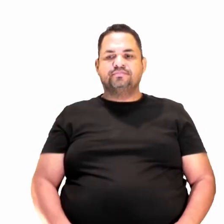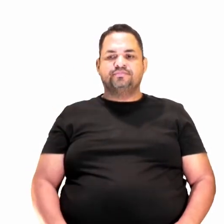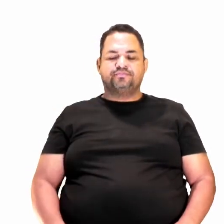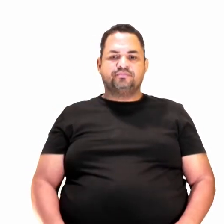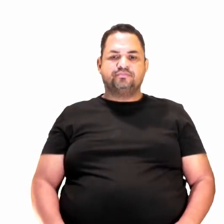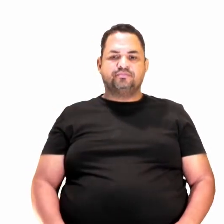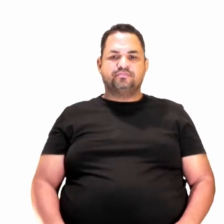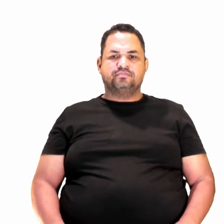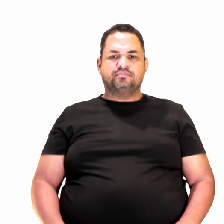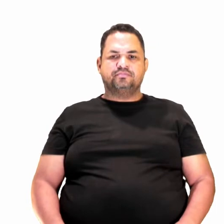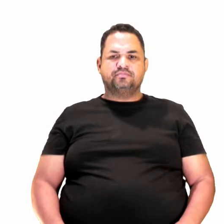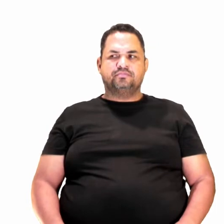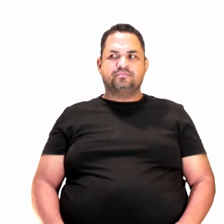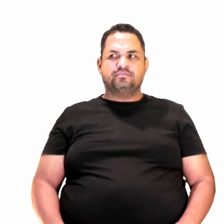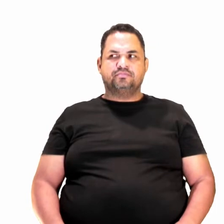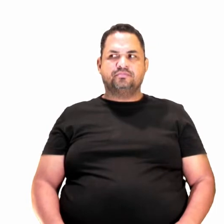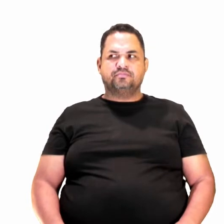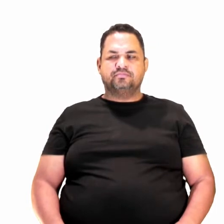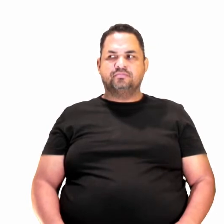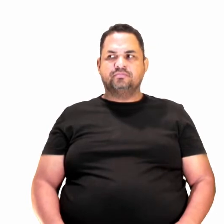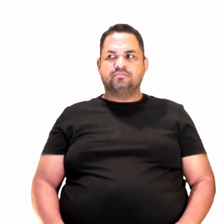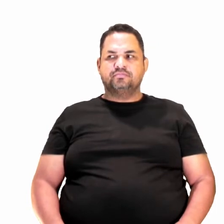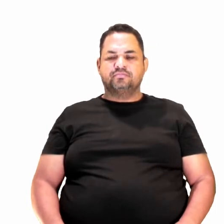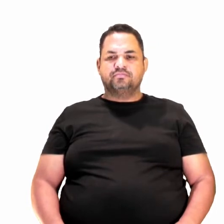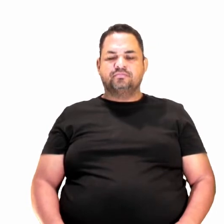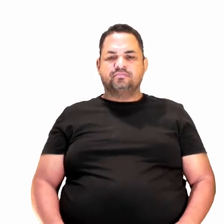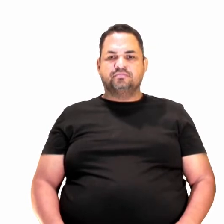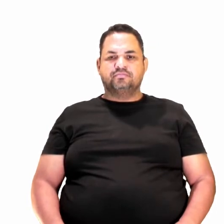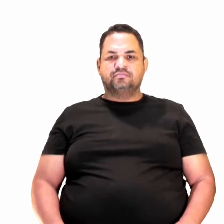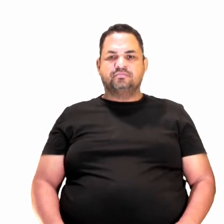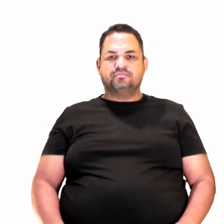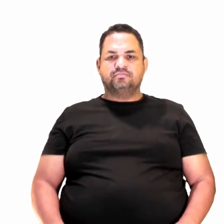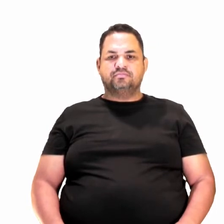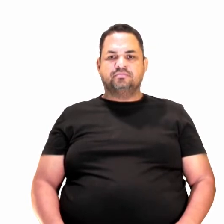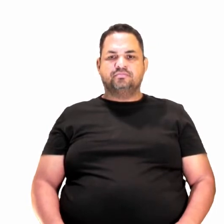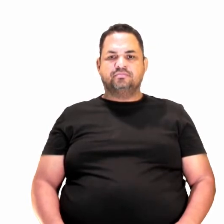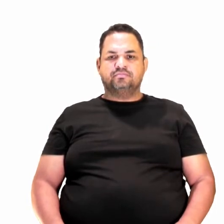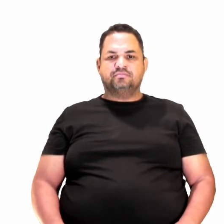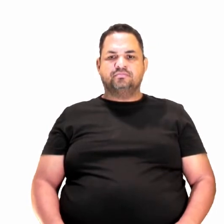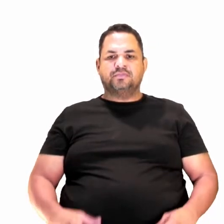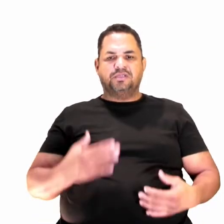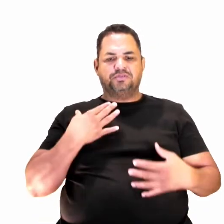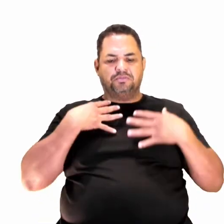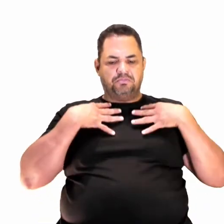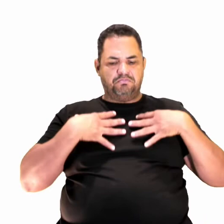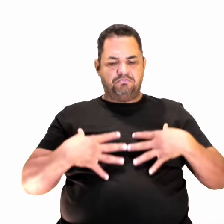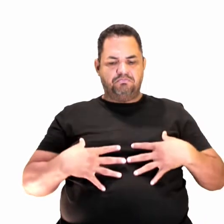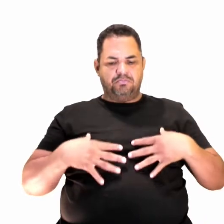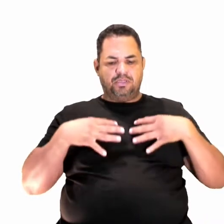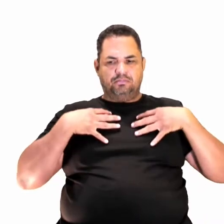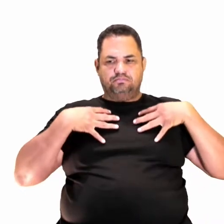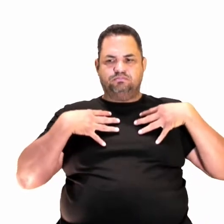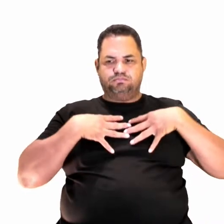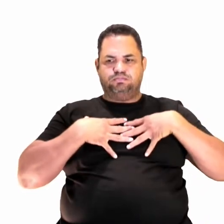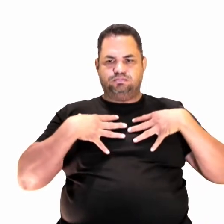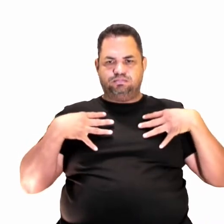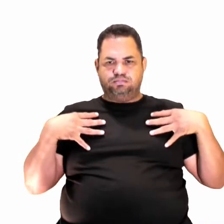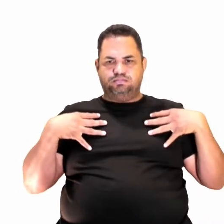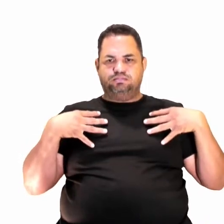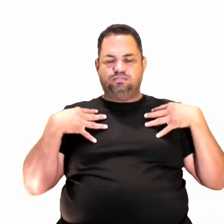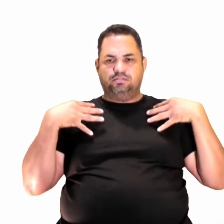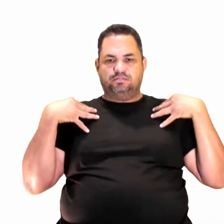palavra com a imagem, certo? Porque na tradução você vai encontrar plump como gordo, gorda, tá entendendo? Então,